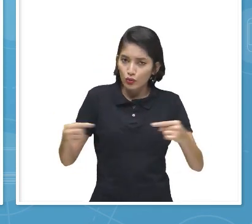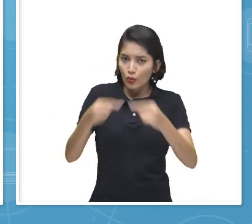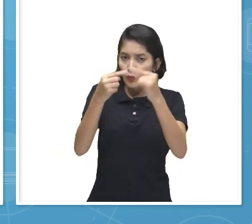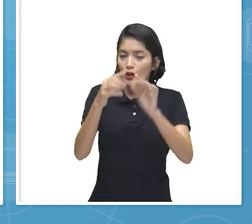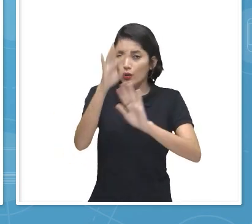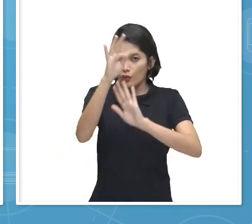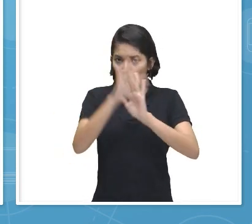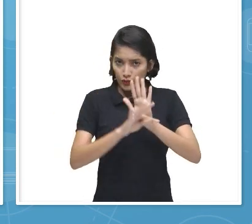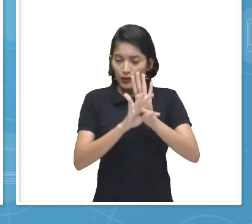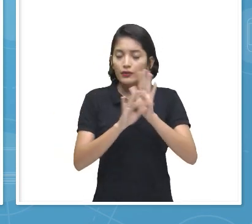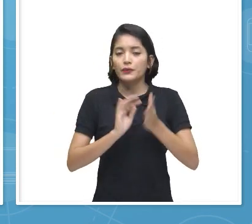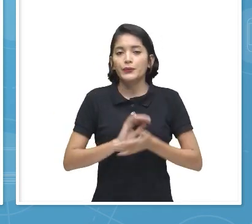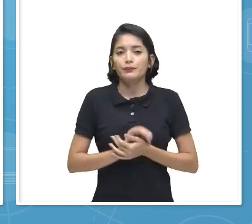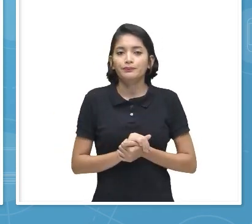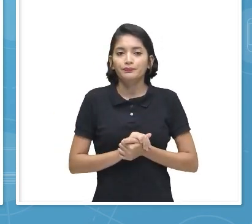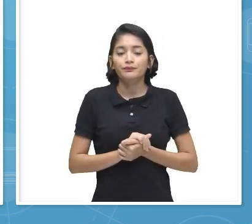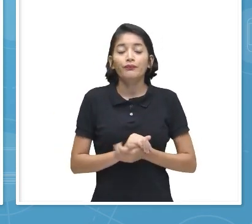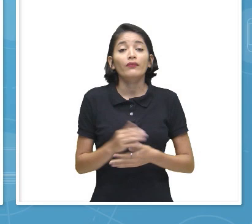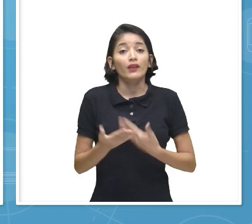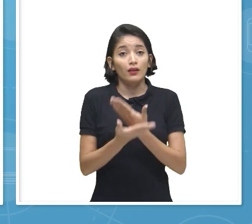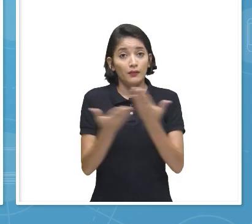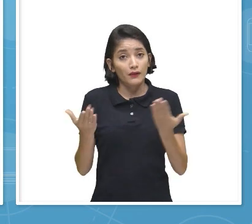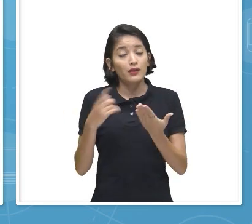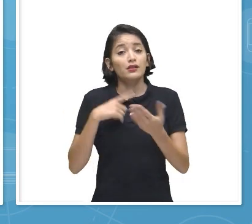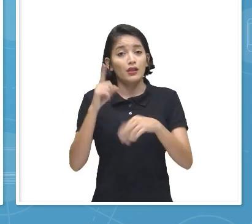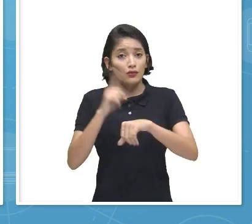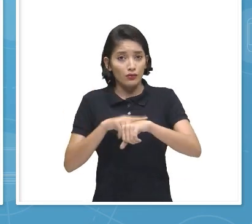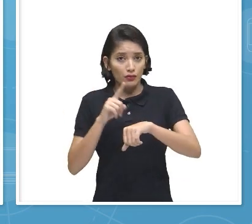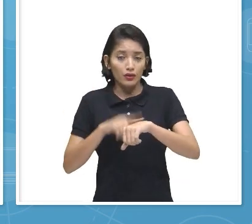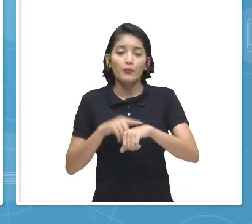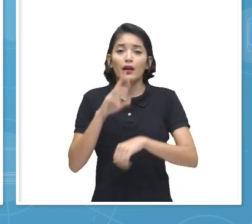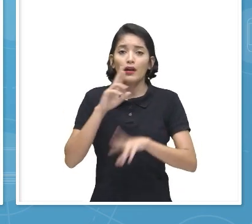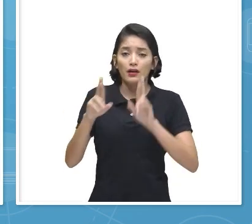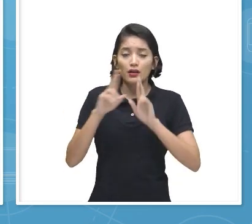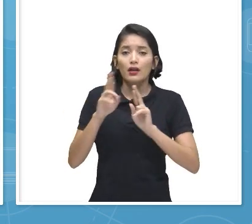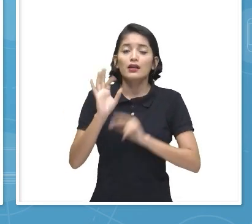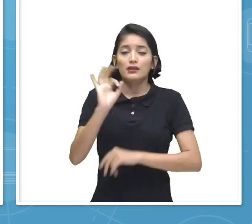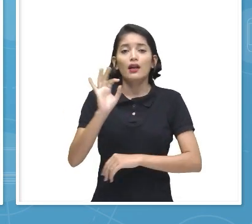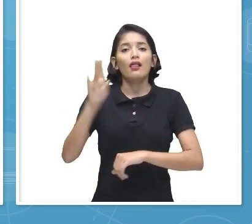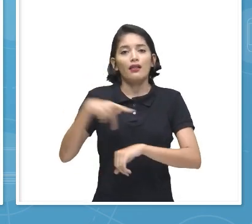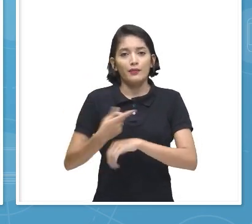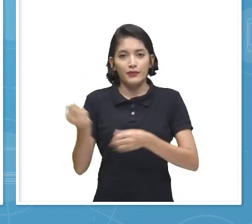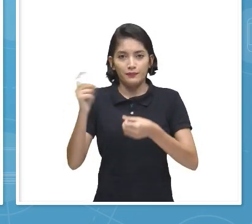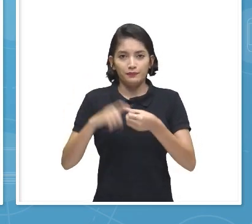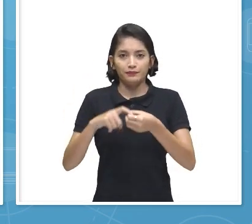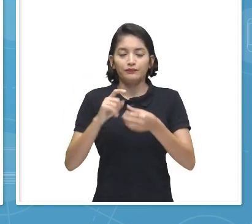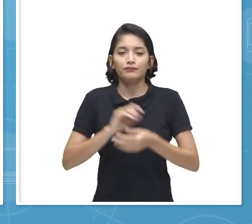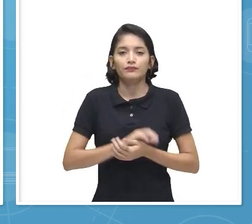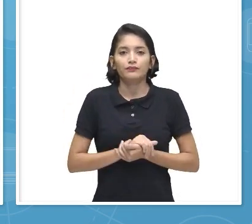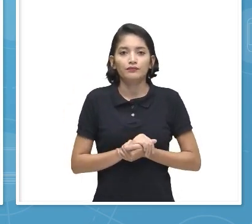curto acima. Então, para vocês, tempo para poder marcar a resposta correta e já já retornamos.